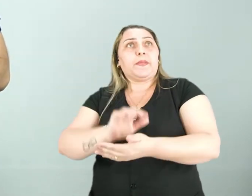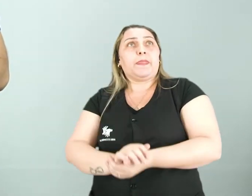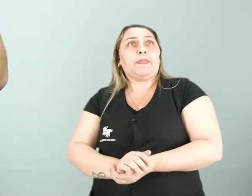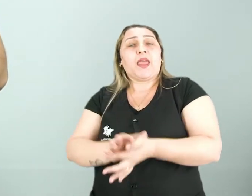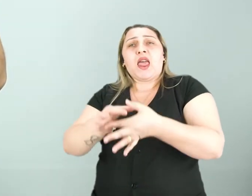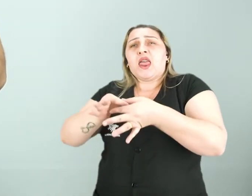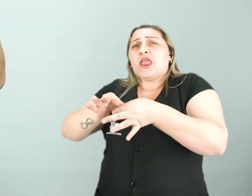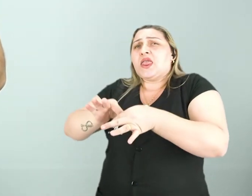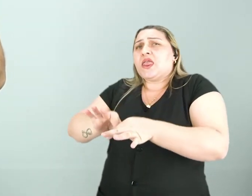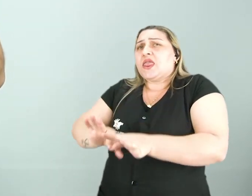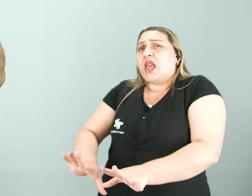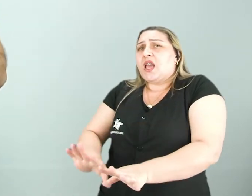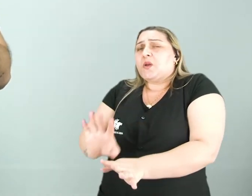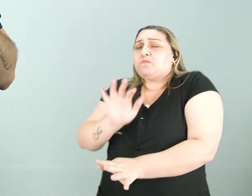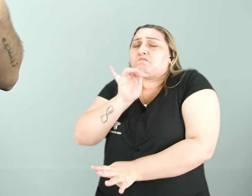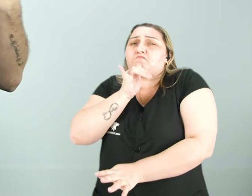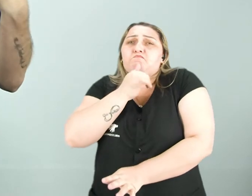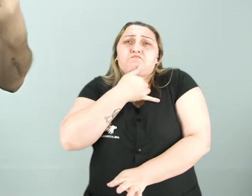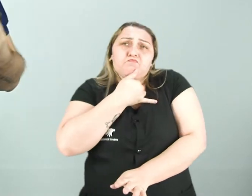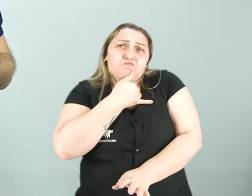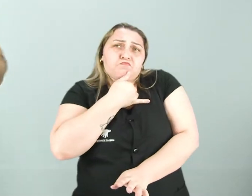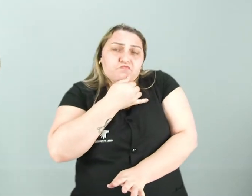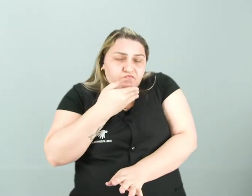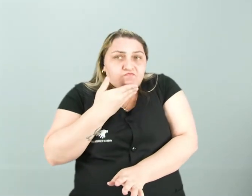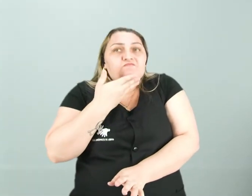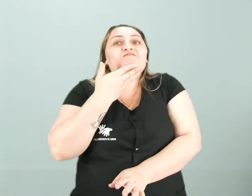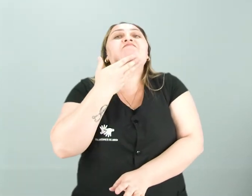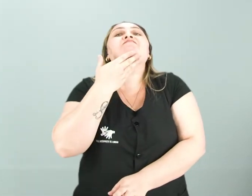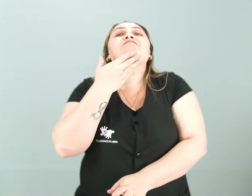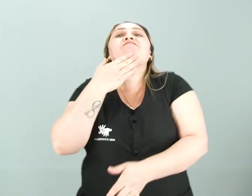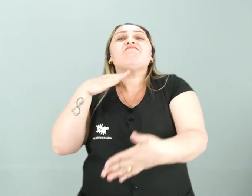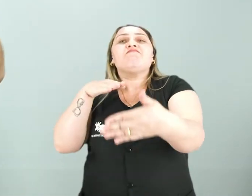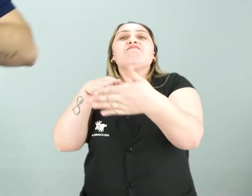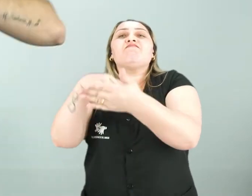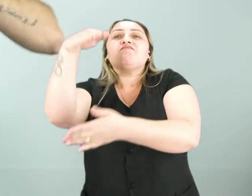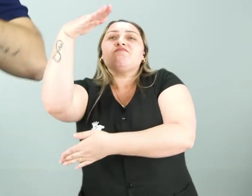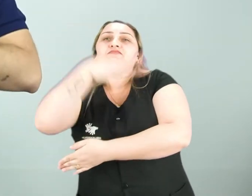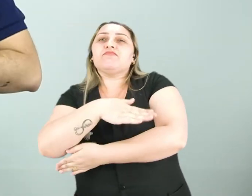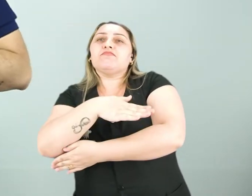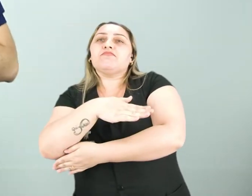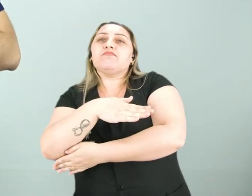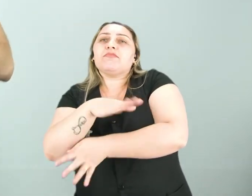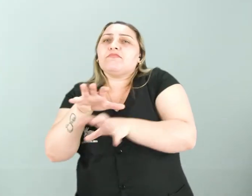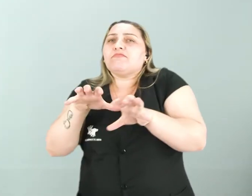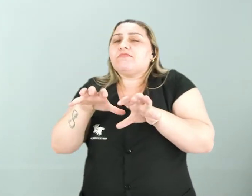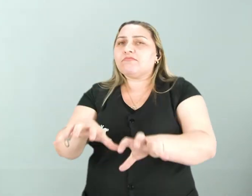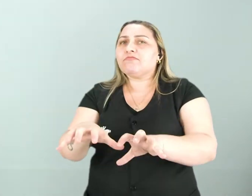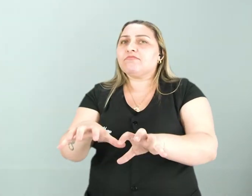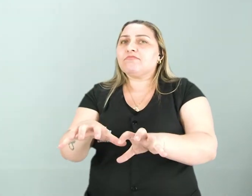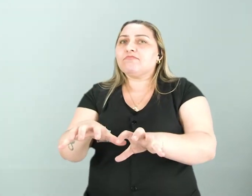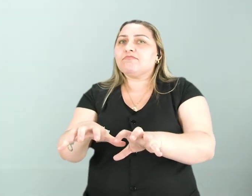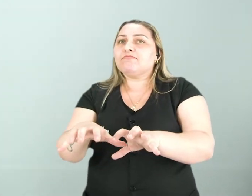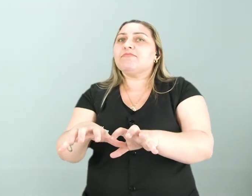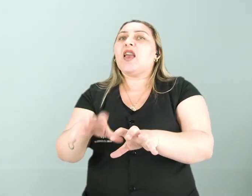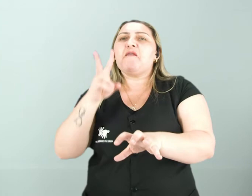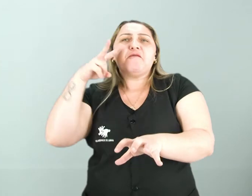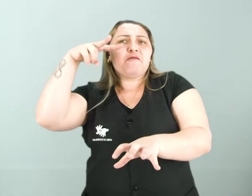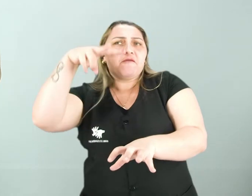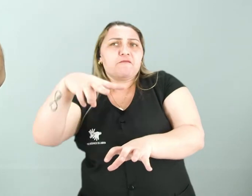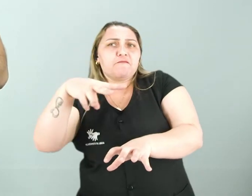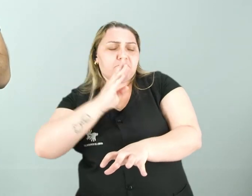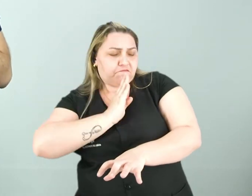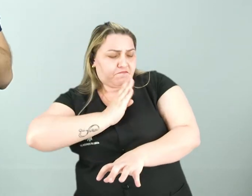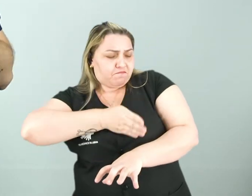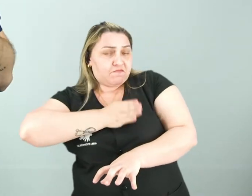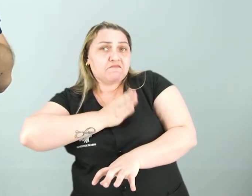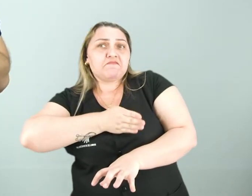Deixe de lado esse baixo astral. Erga a cabeça, enfrente o mal. Que agindo assim, será veraz para o seu